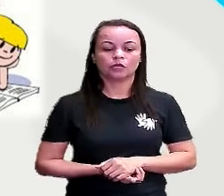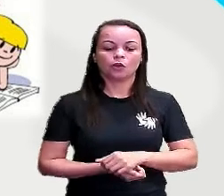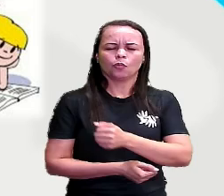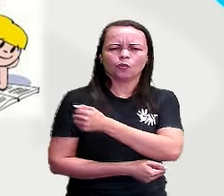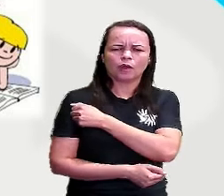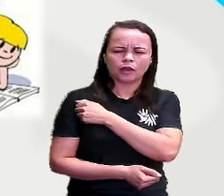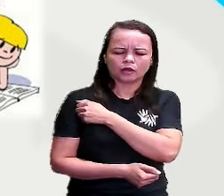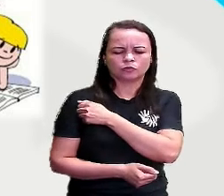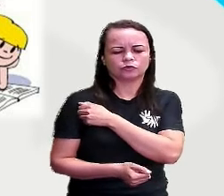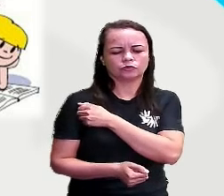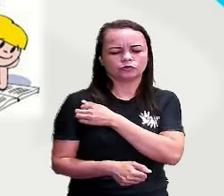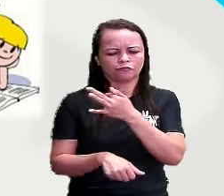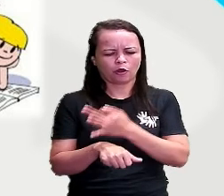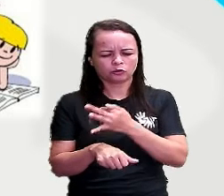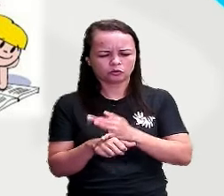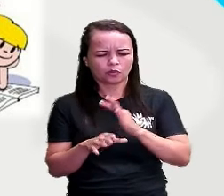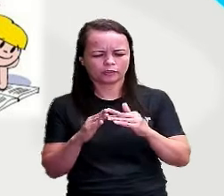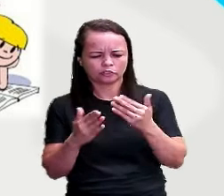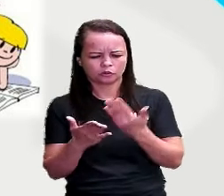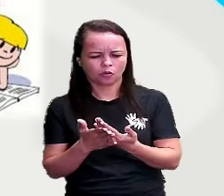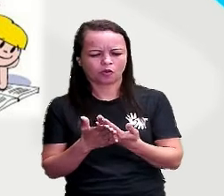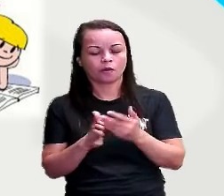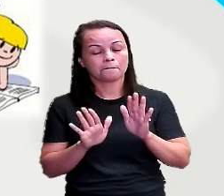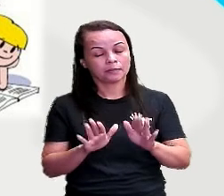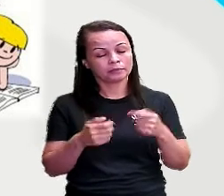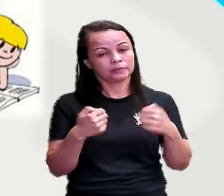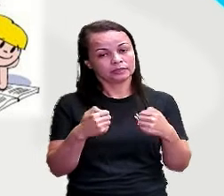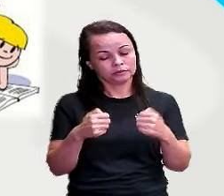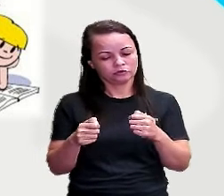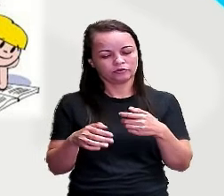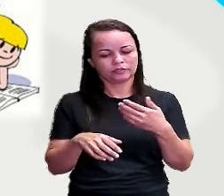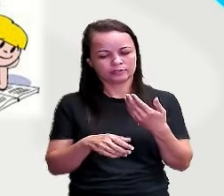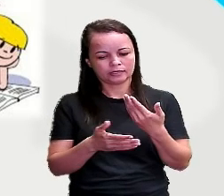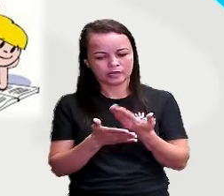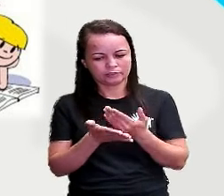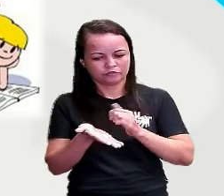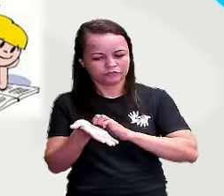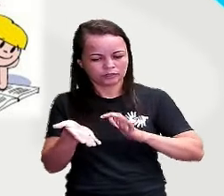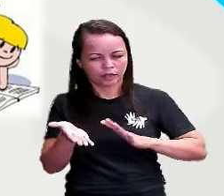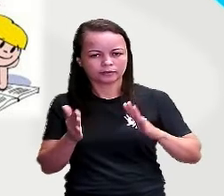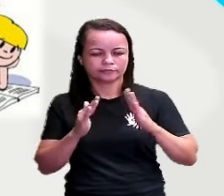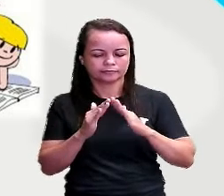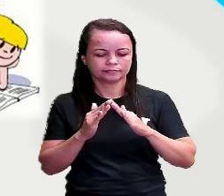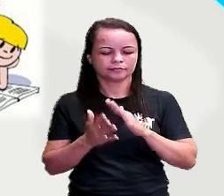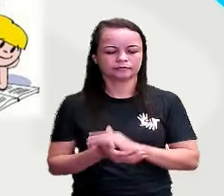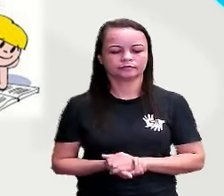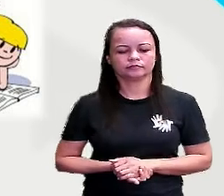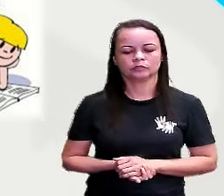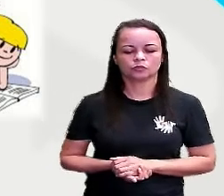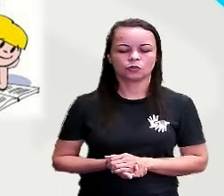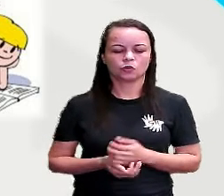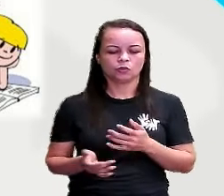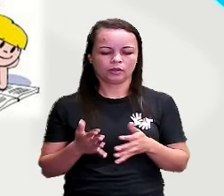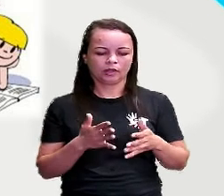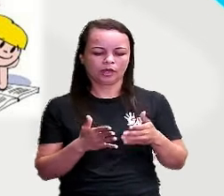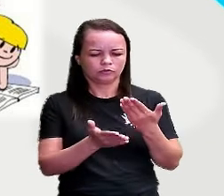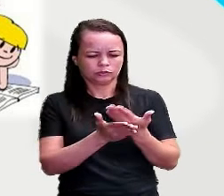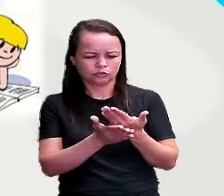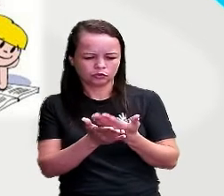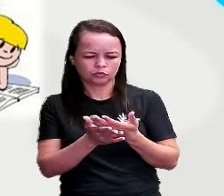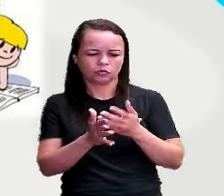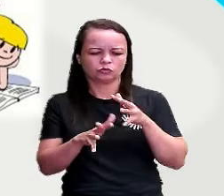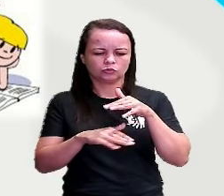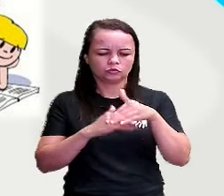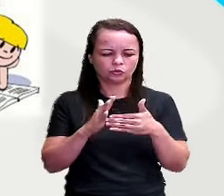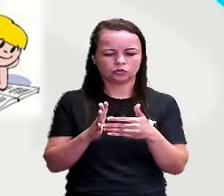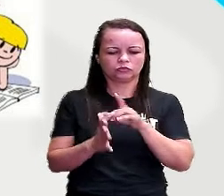O garoto estudou todos os dias para conseguir uma vaga na universidade. Os alunos realizaram as atividades e entregaram